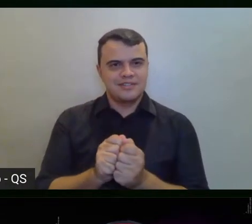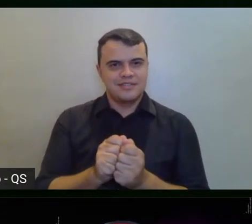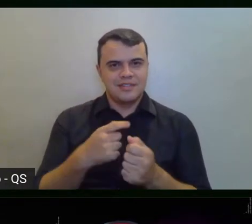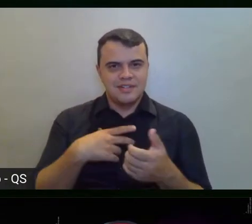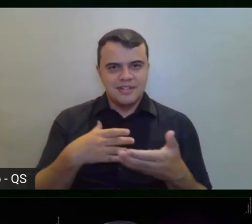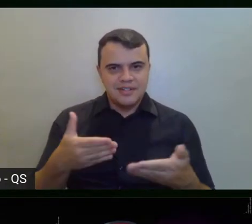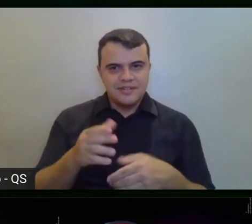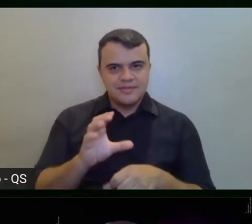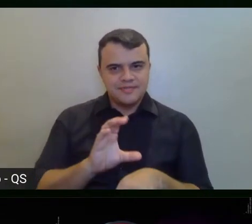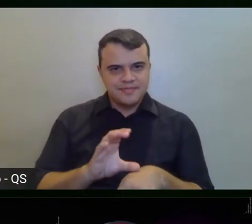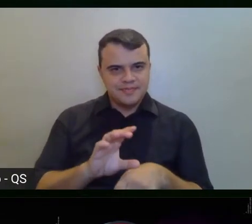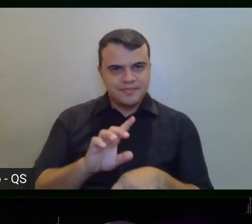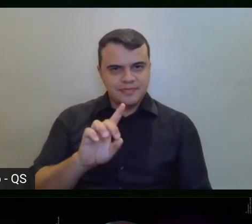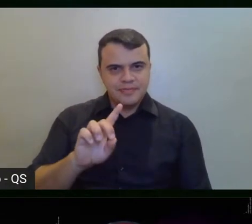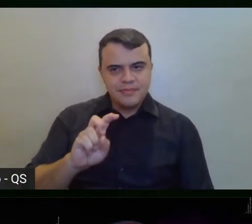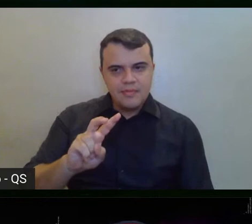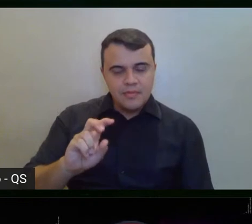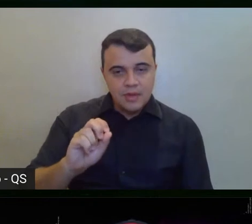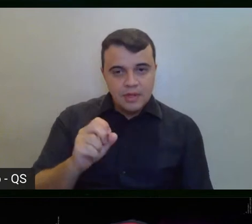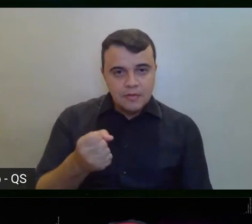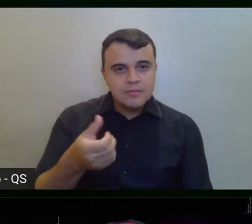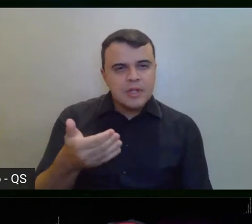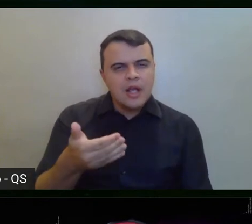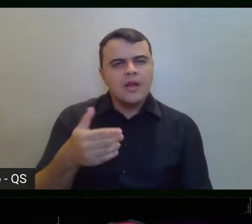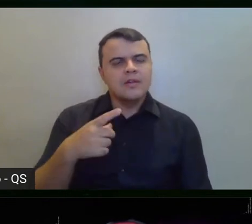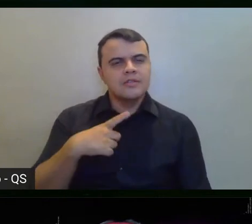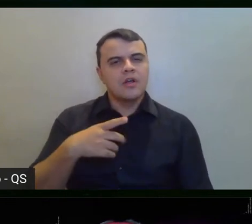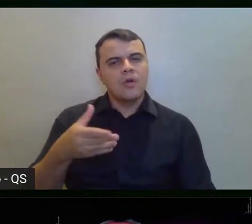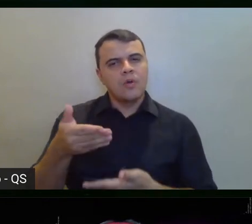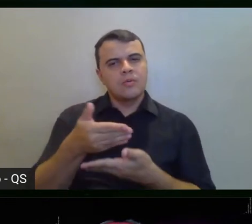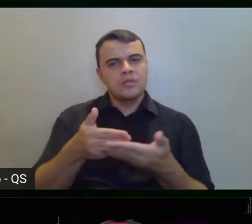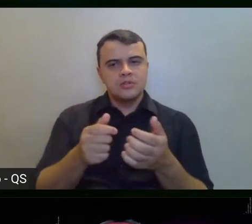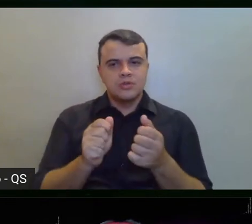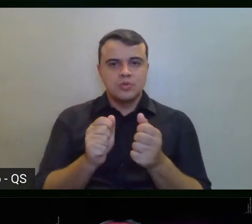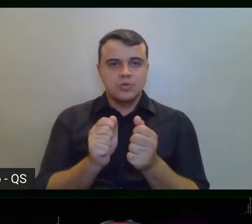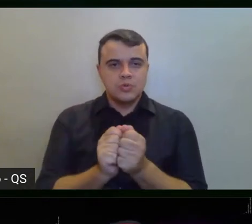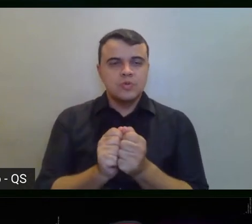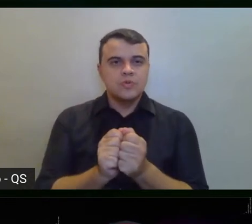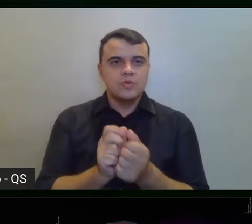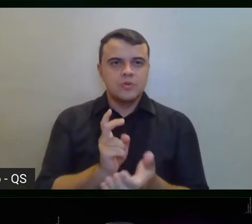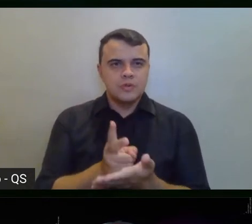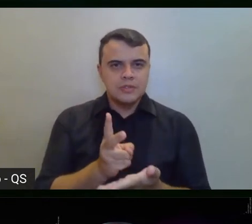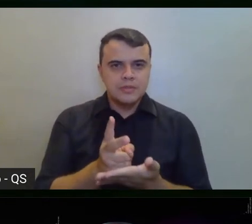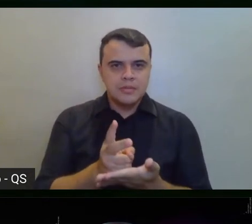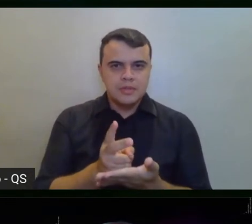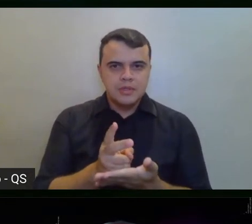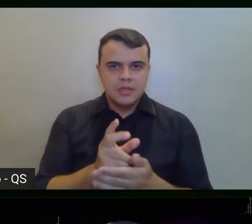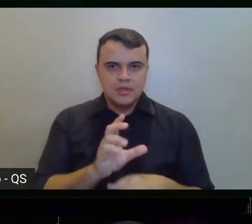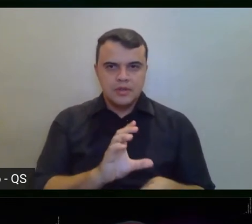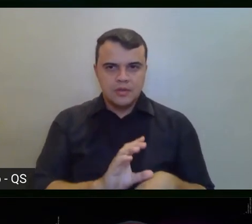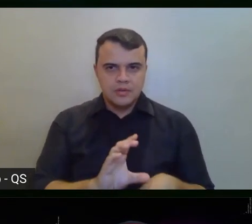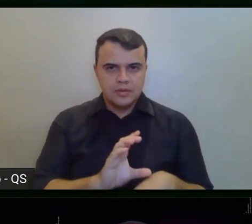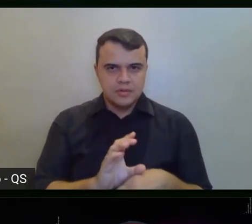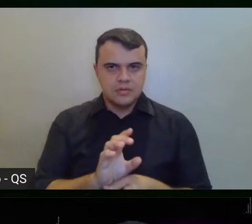nesse aí né e até compartilhando com a gente nas conquistas que teve depois